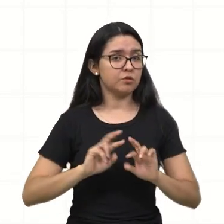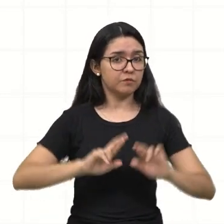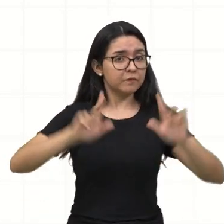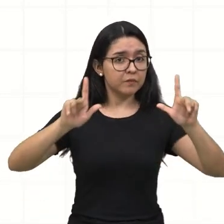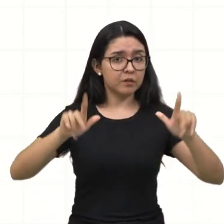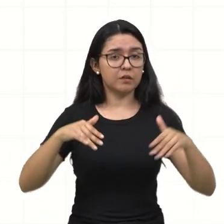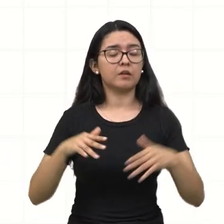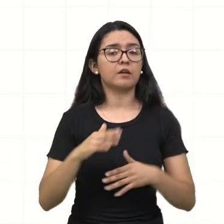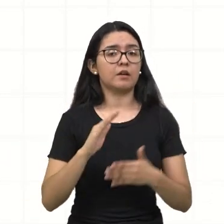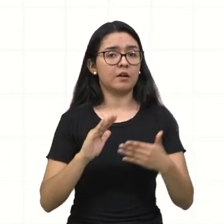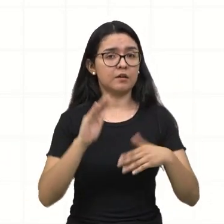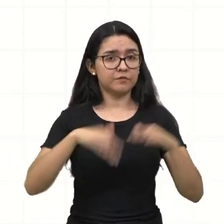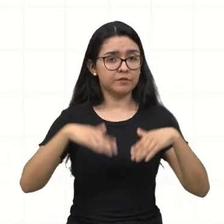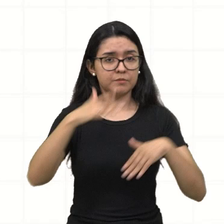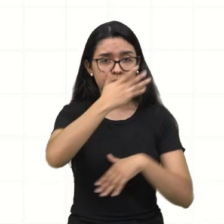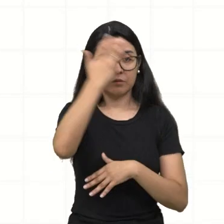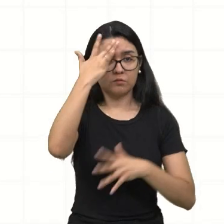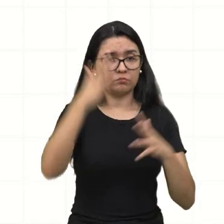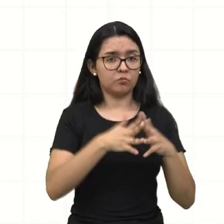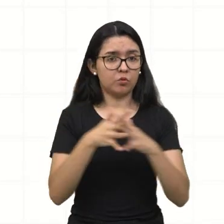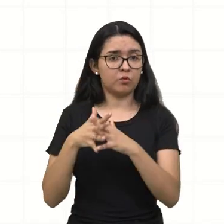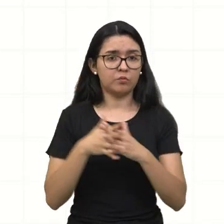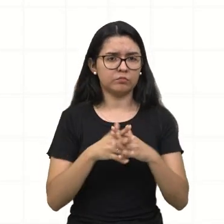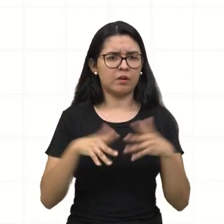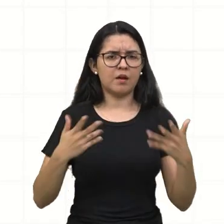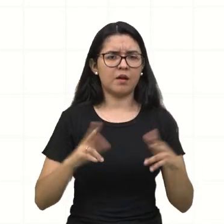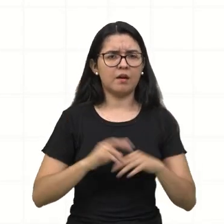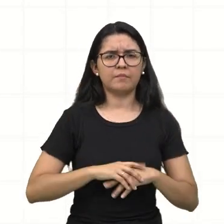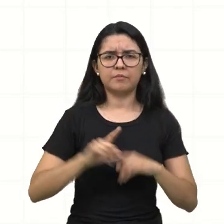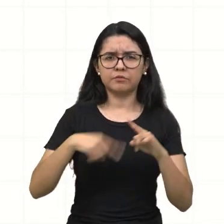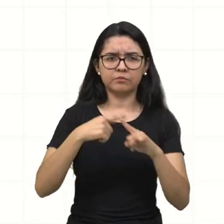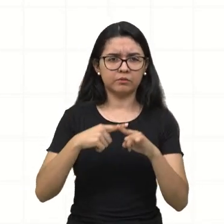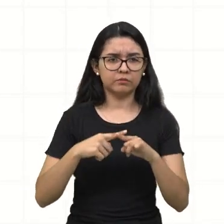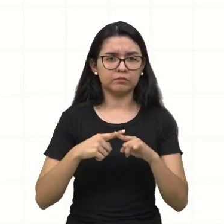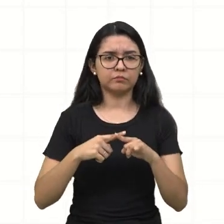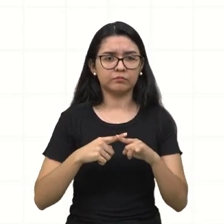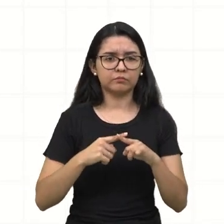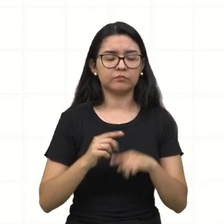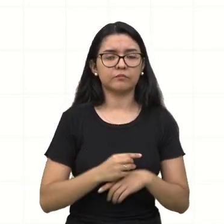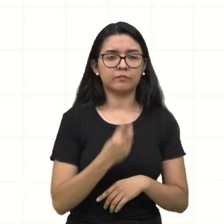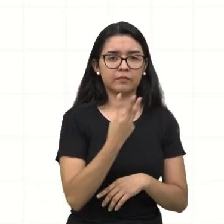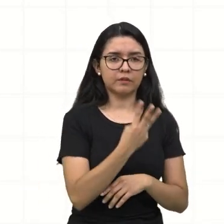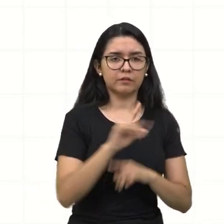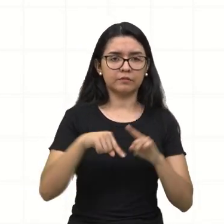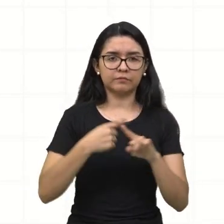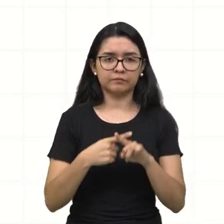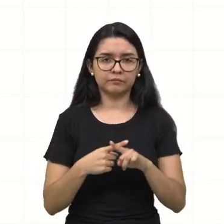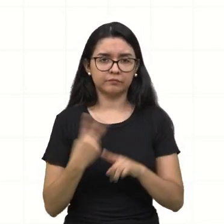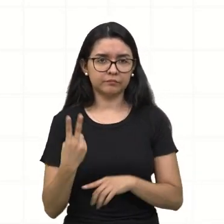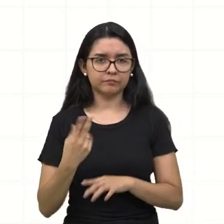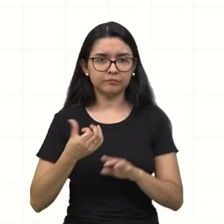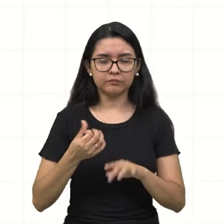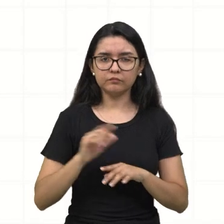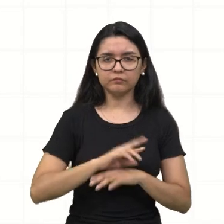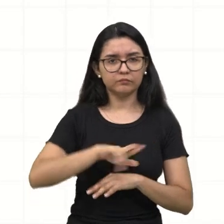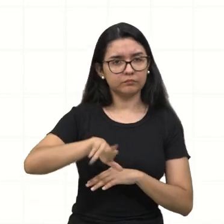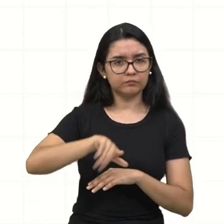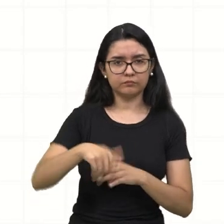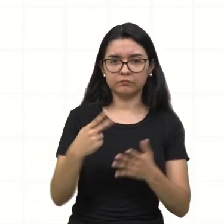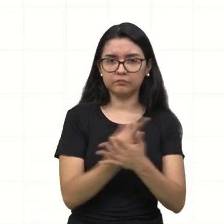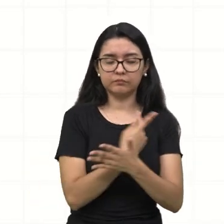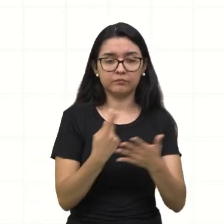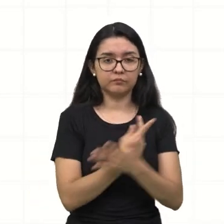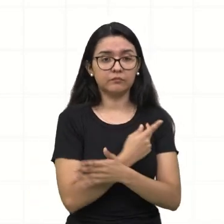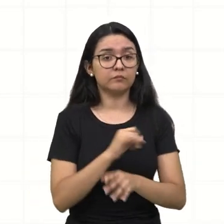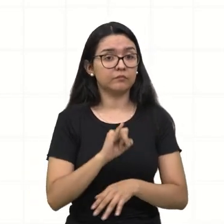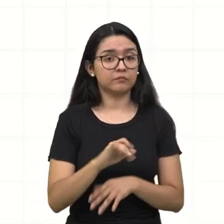vezes, na ânsia de querer resolver, pega aqui, sai uma multiplicação e taca a multiplicação aqui, 3 vezes 2, 6. Não, isso está errado. Se